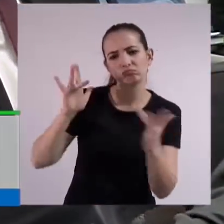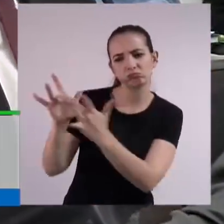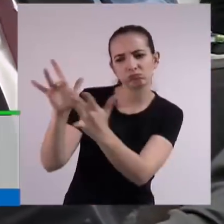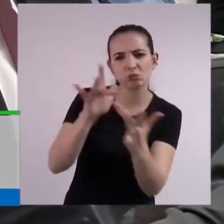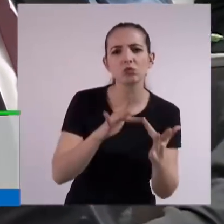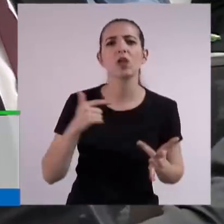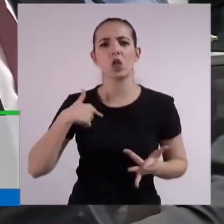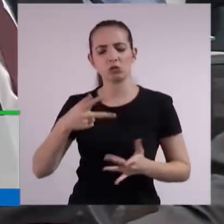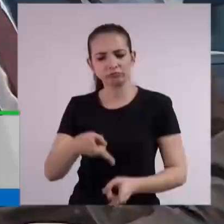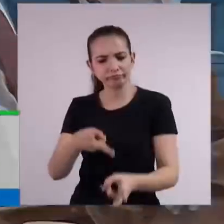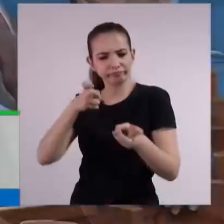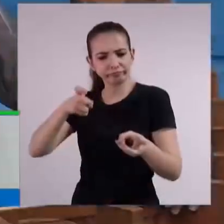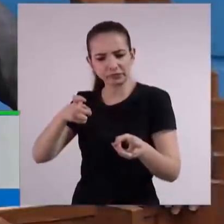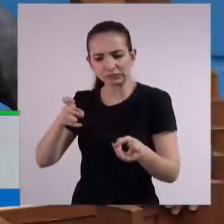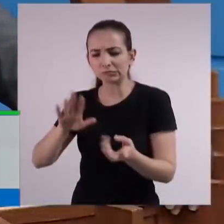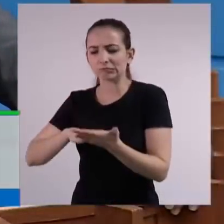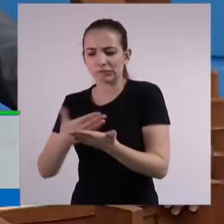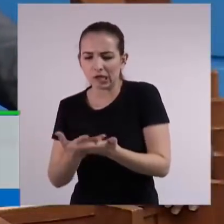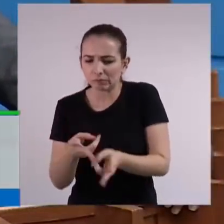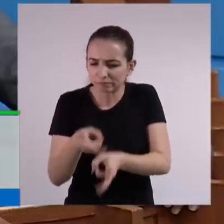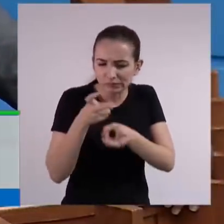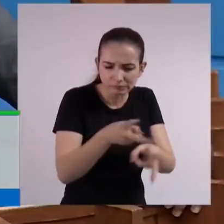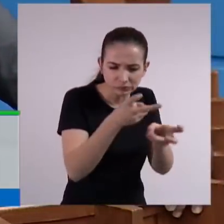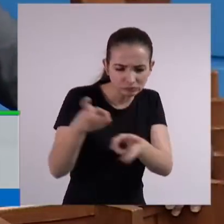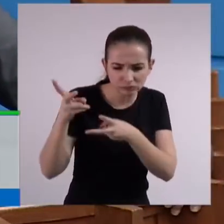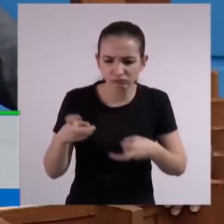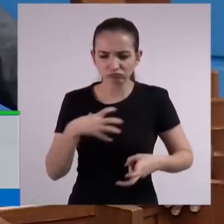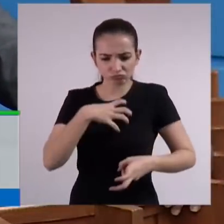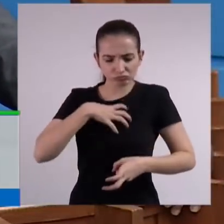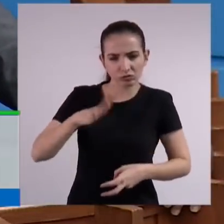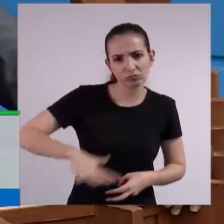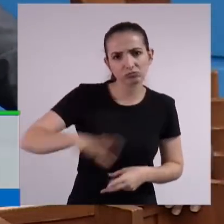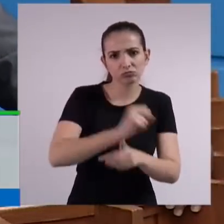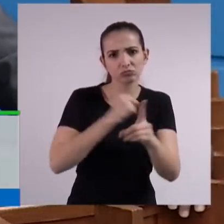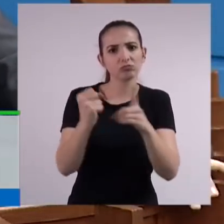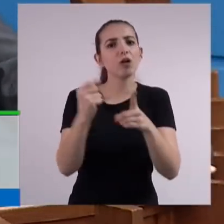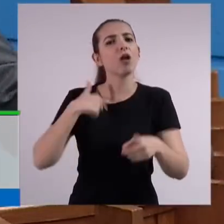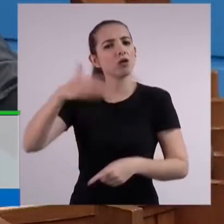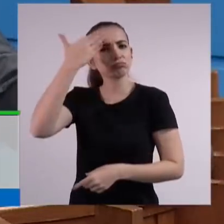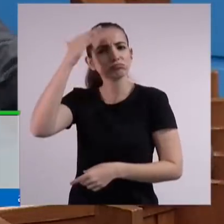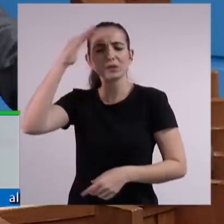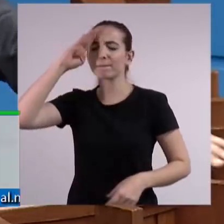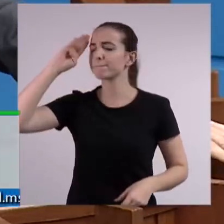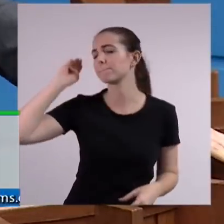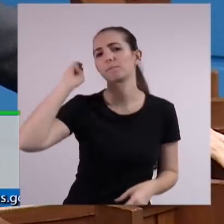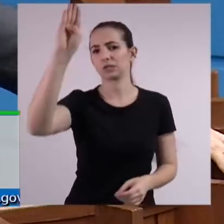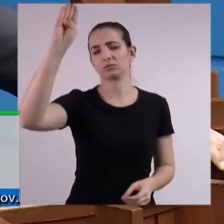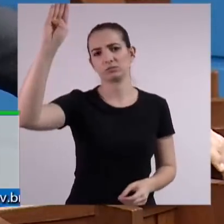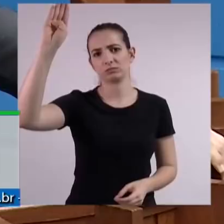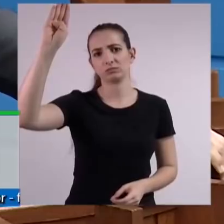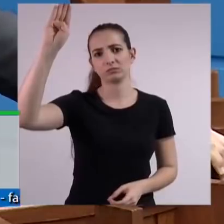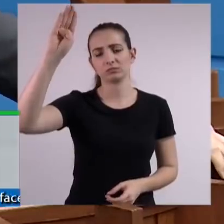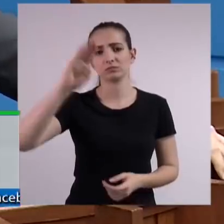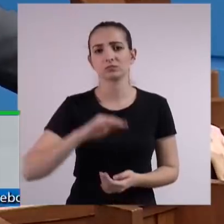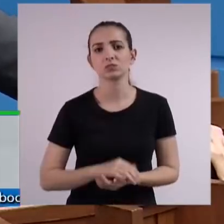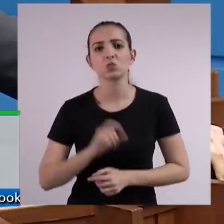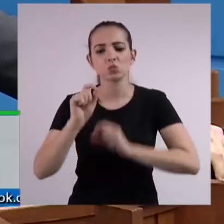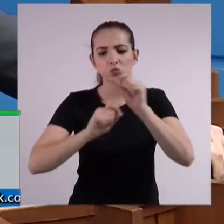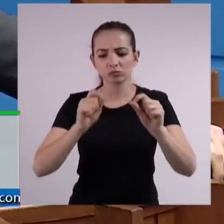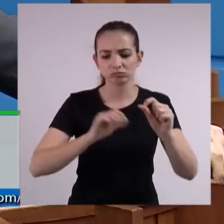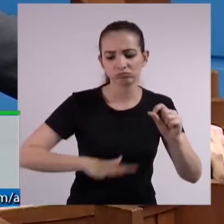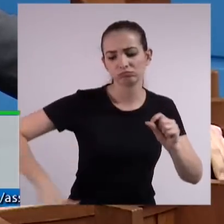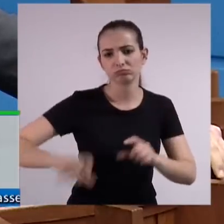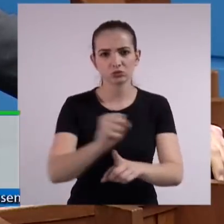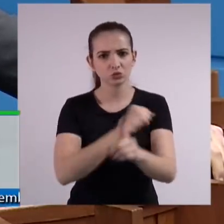conseguir interpretar os sentimentos, por entender, acima de tudo, os sentimentos